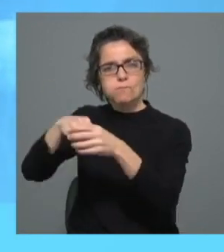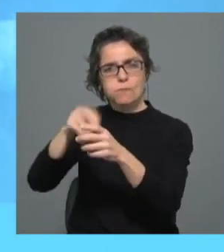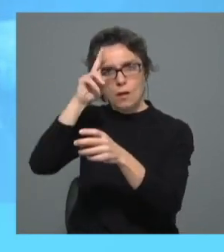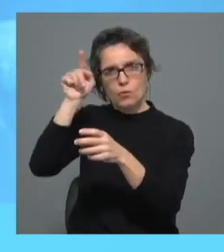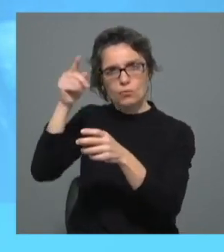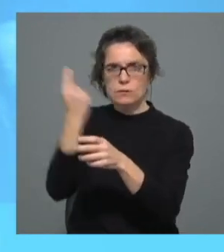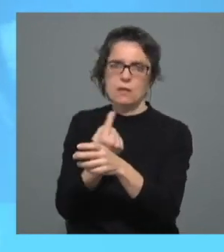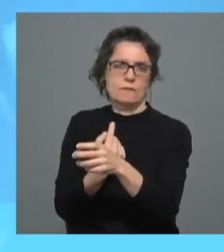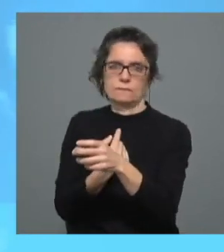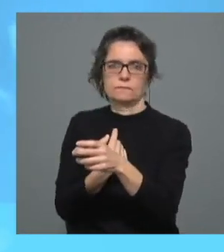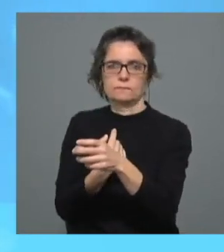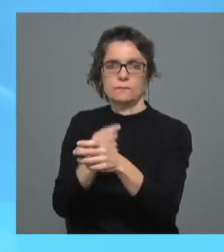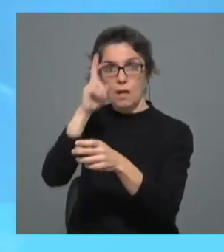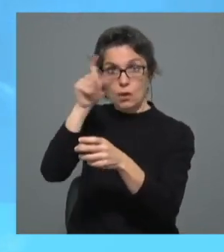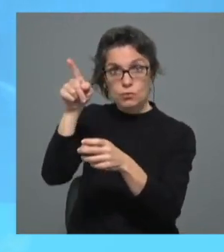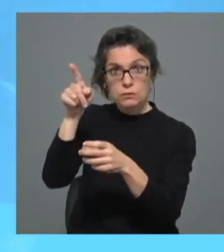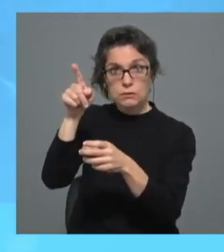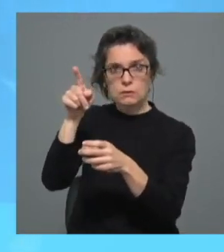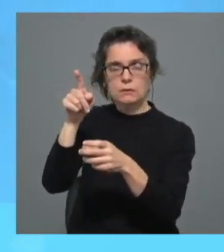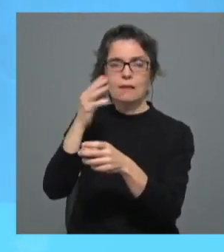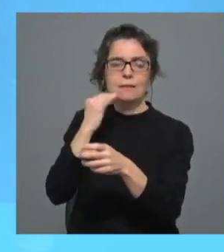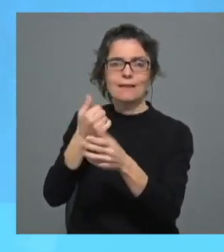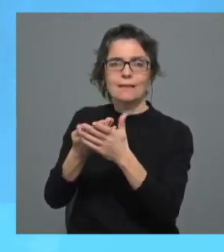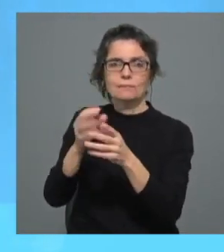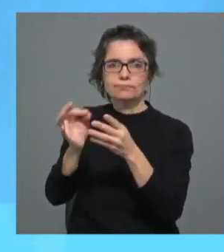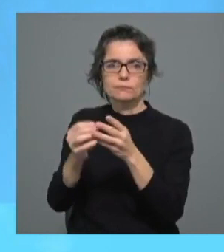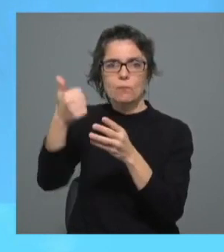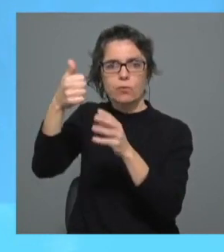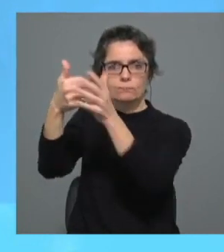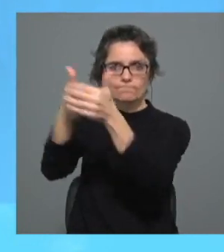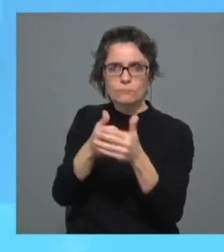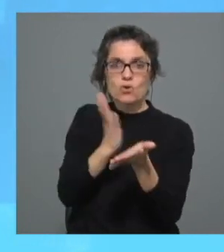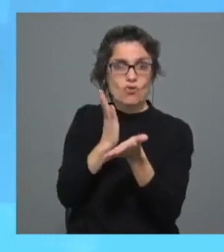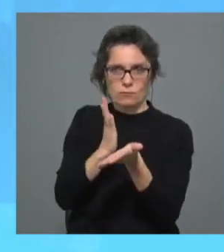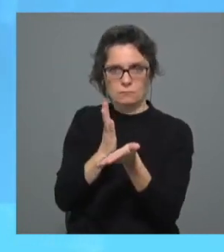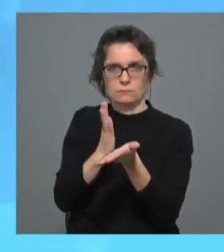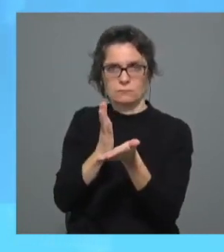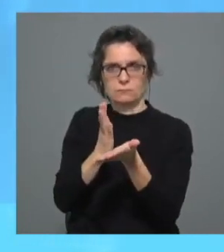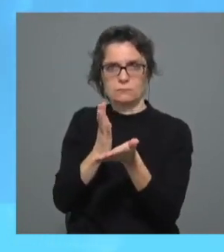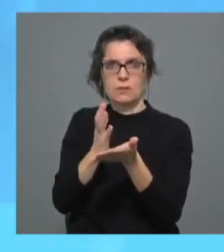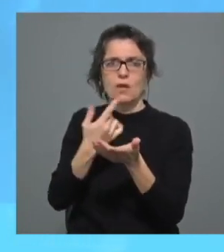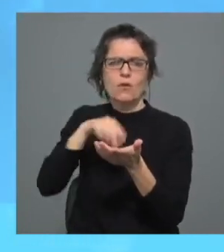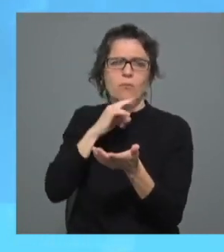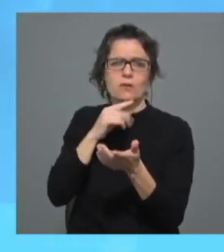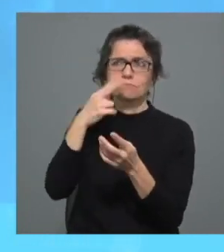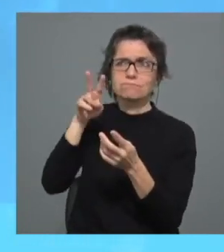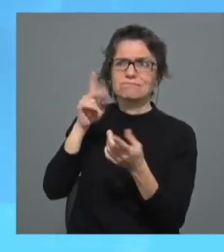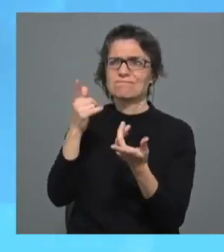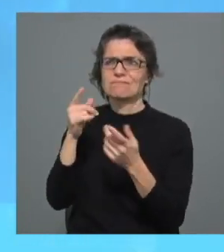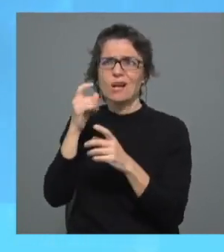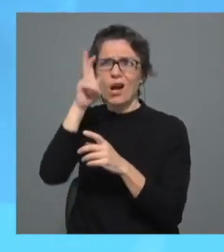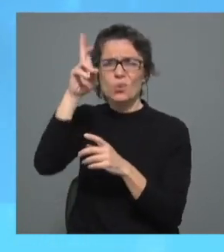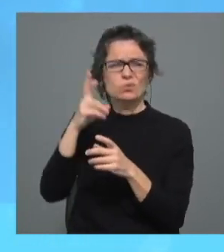Rússia. Trazendo a Rússia, como é bom para toda a gente, nós não nos podemos esquecer, pode-se discutir muito a natureza da Rússia, se é europeia, se é asiática, se é